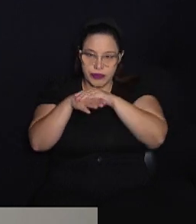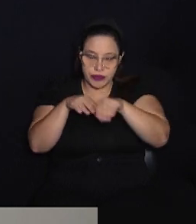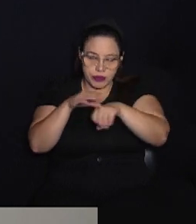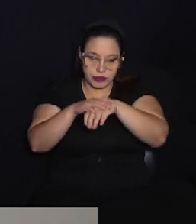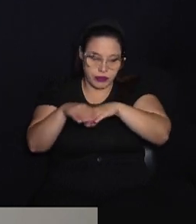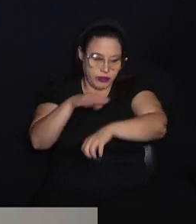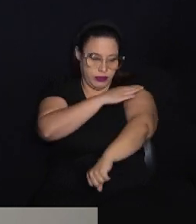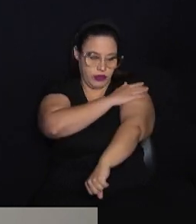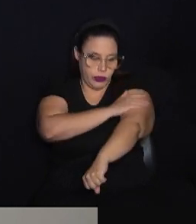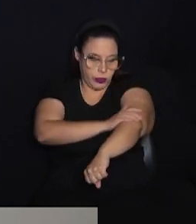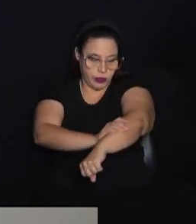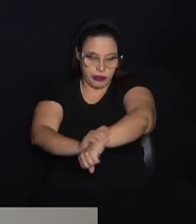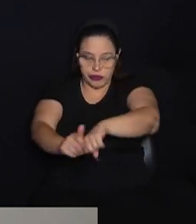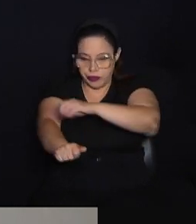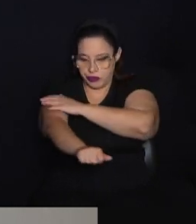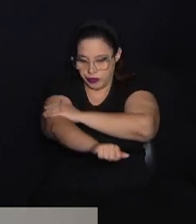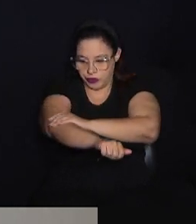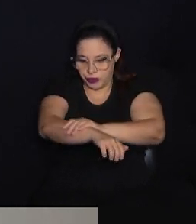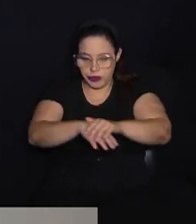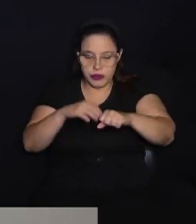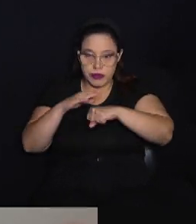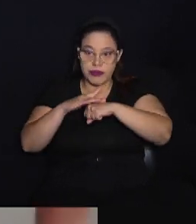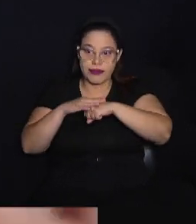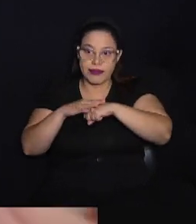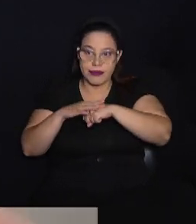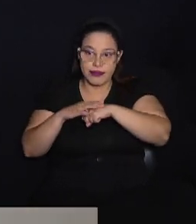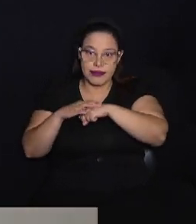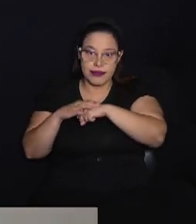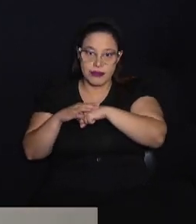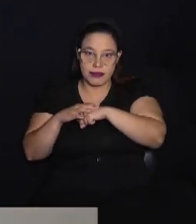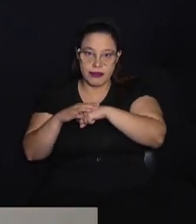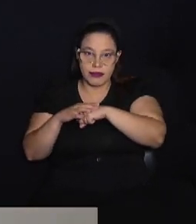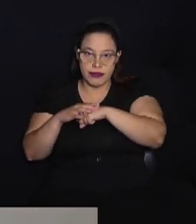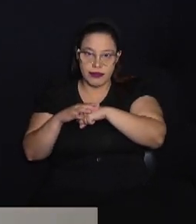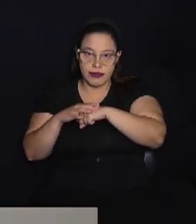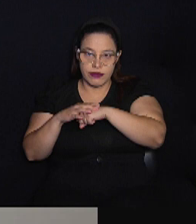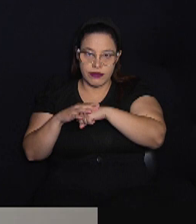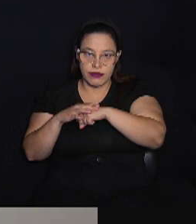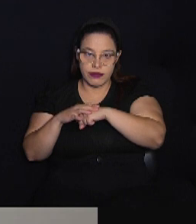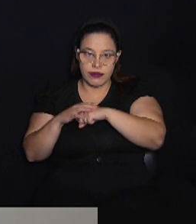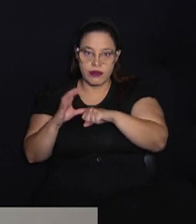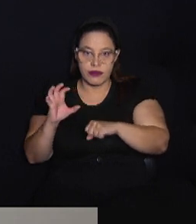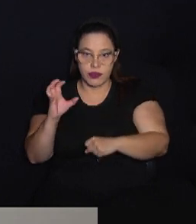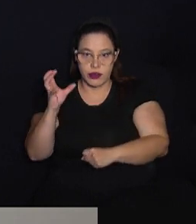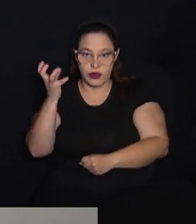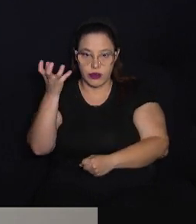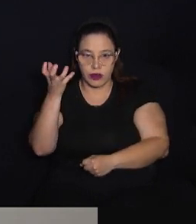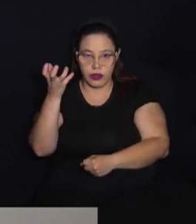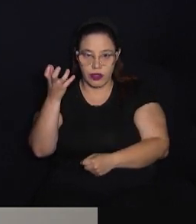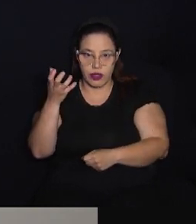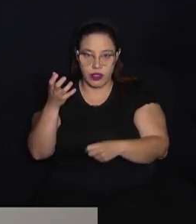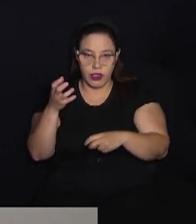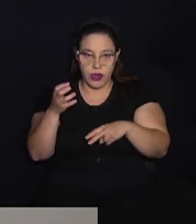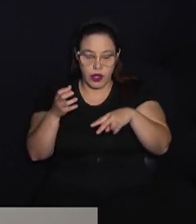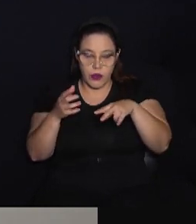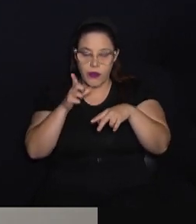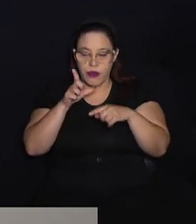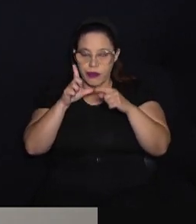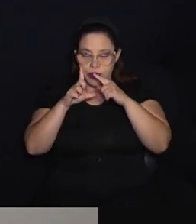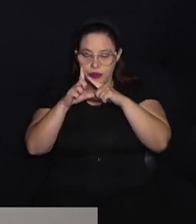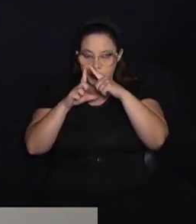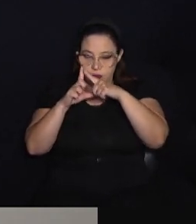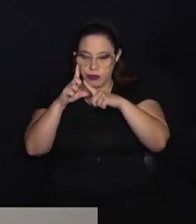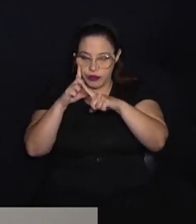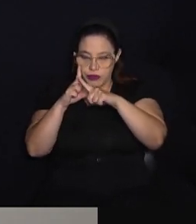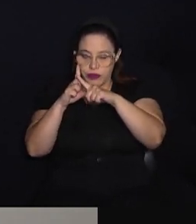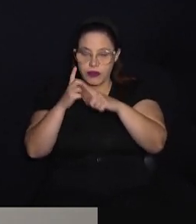braços são bem acometidos pela doença. Existem, o vitiligo ele pode acometer a região do pênis, a região da